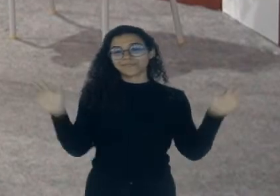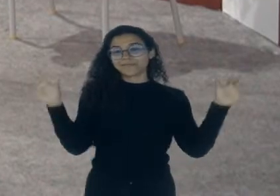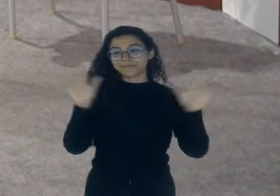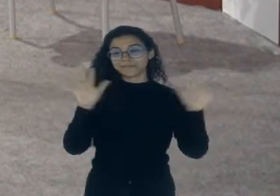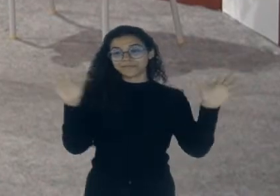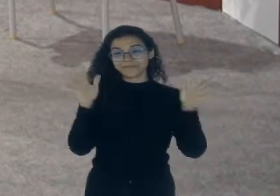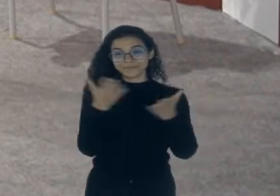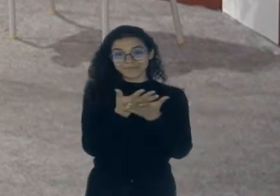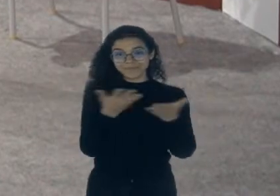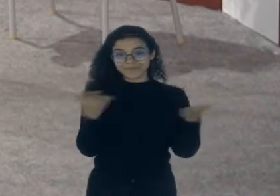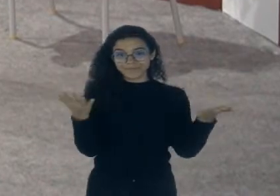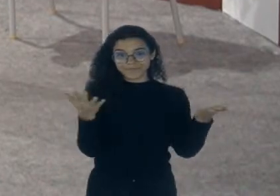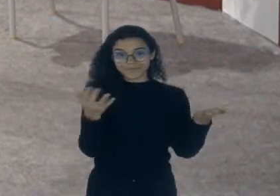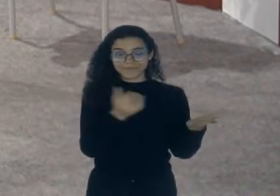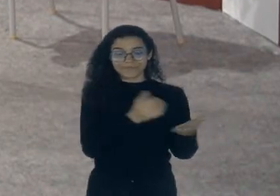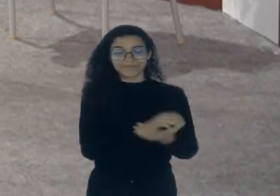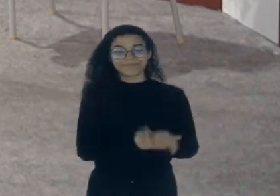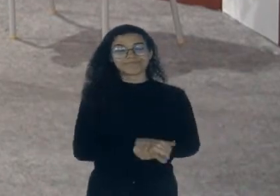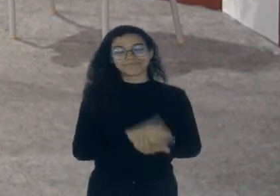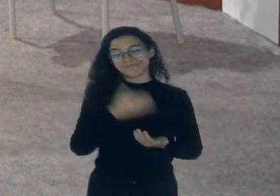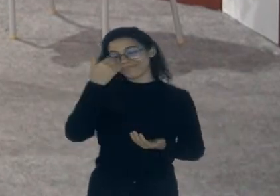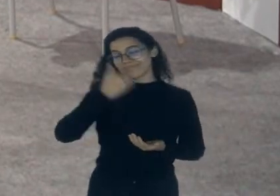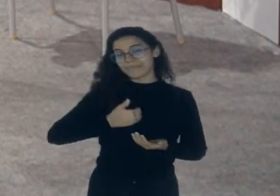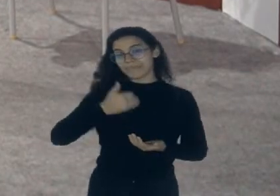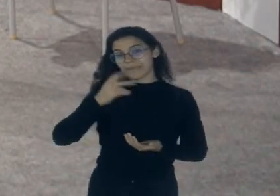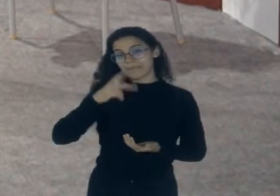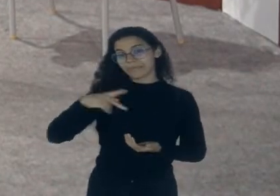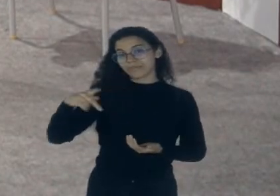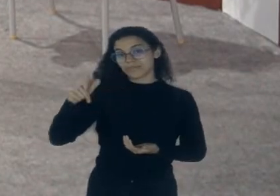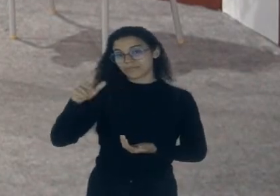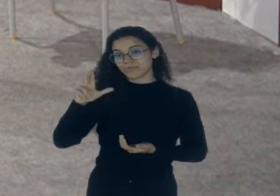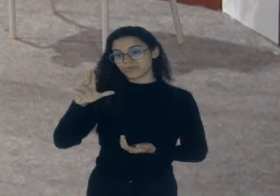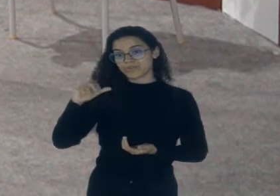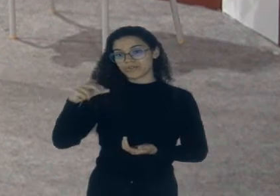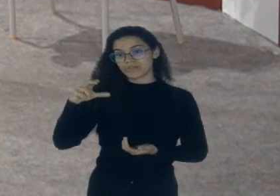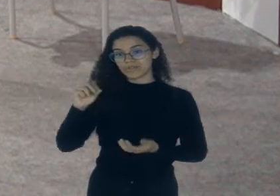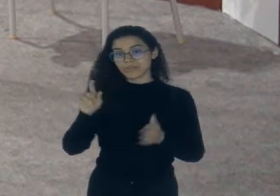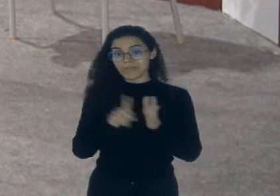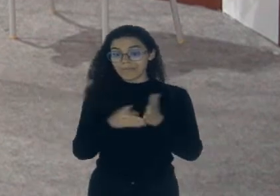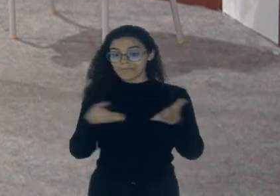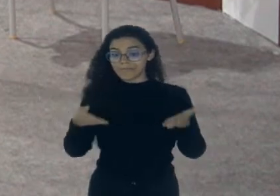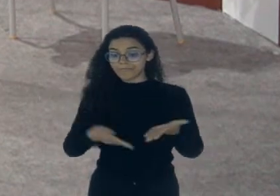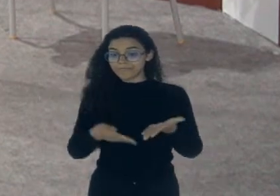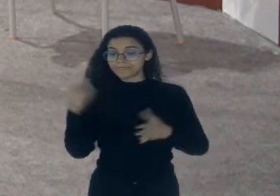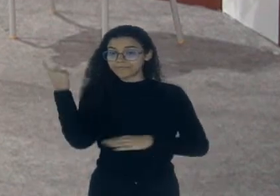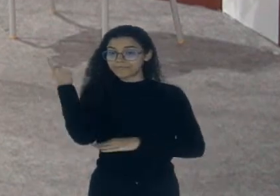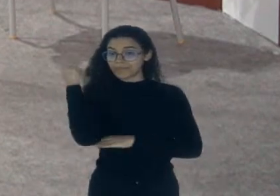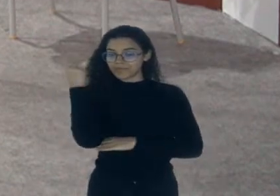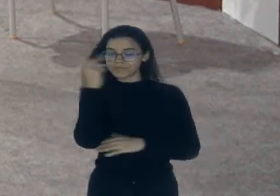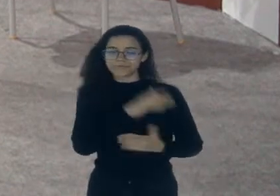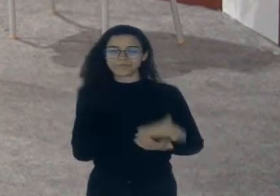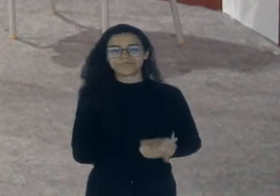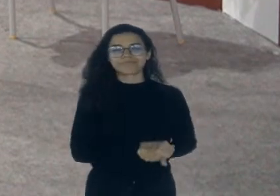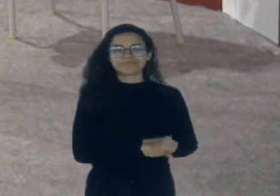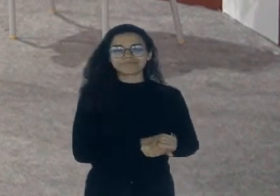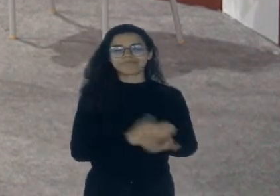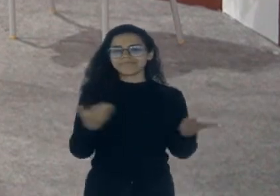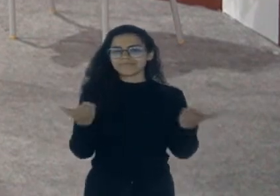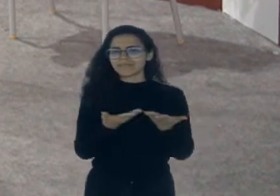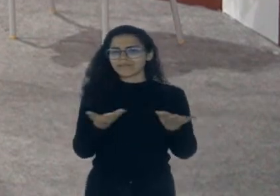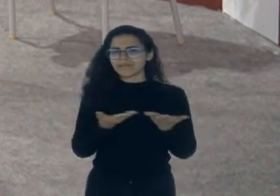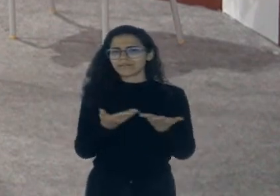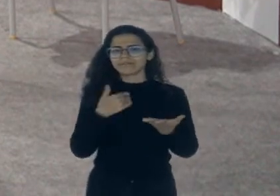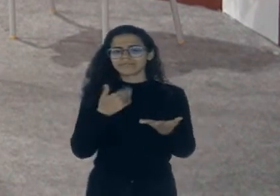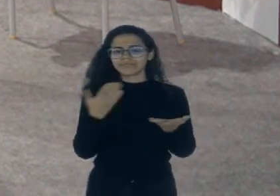Saudações cordiais, caríssimos alunos. Eu sou o professor Luciano Gomes, da Rede de Educação do Paulista, e agora estarei com vocês ministrando mais uma aula